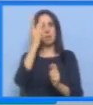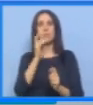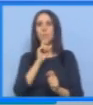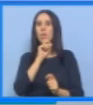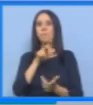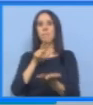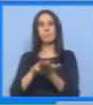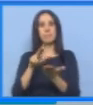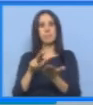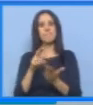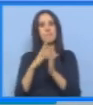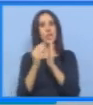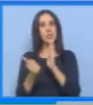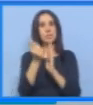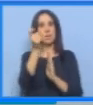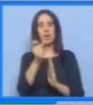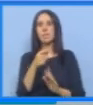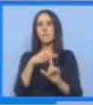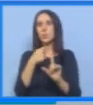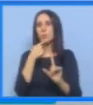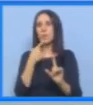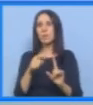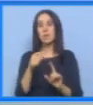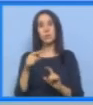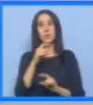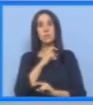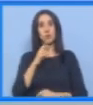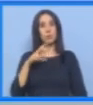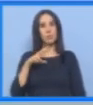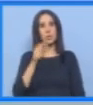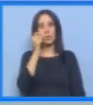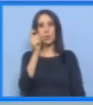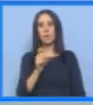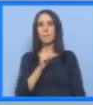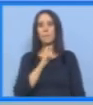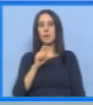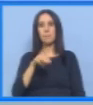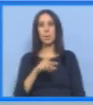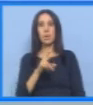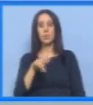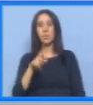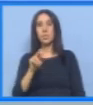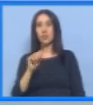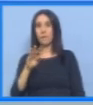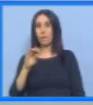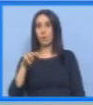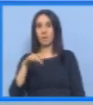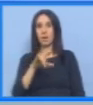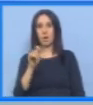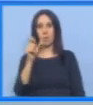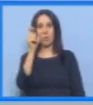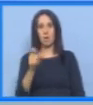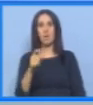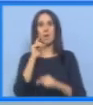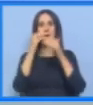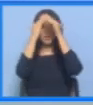promulgar a heroicidade de virtudes do sacerdote português Padre Manuel Nunes Formigão. Ele foi o fundador da Congregação das